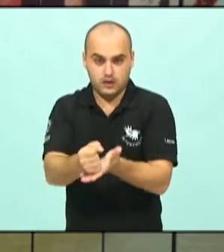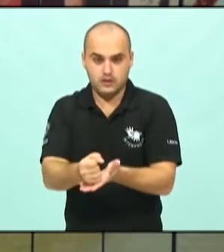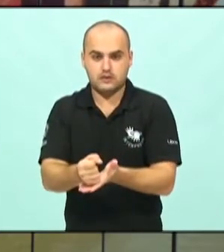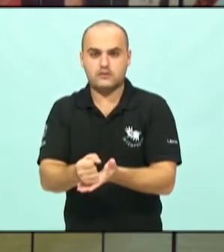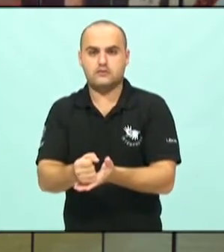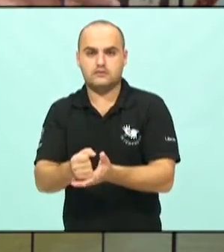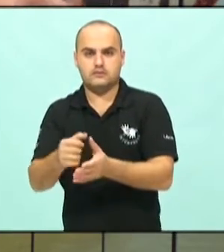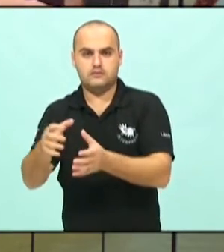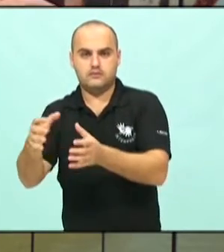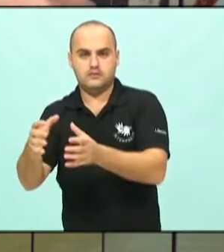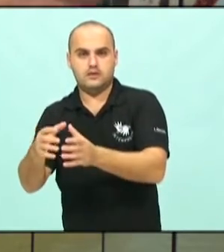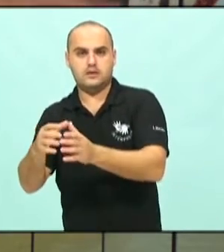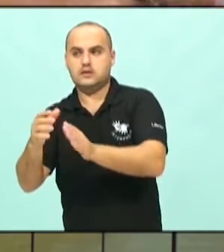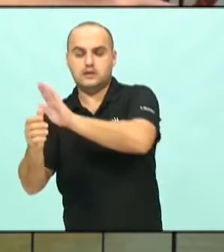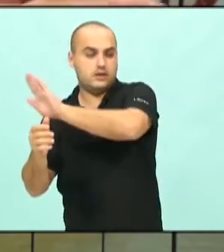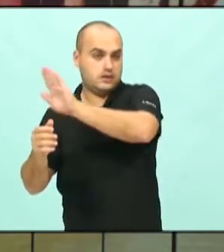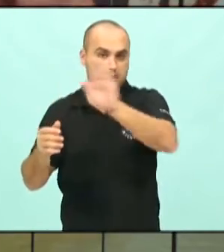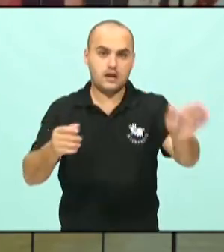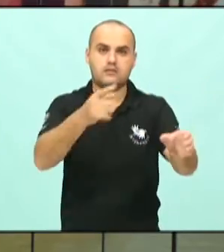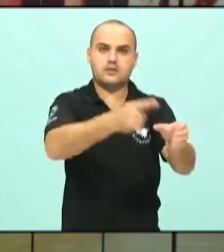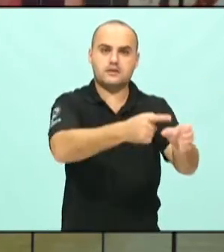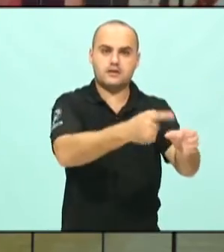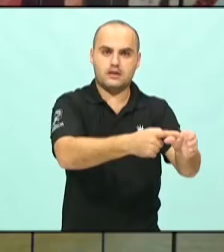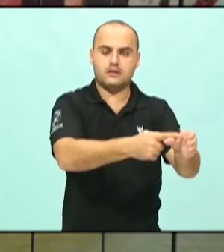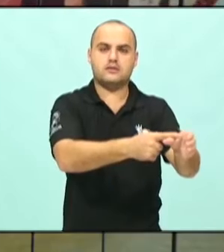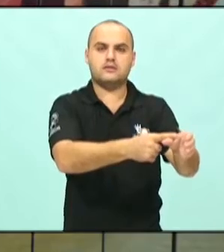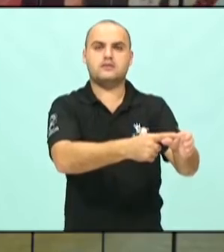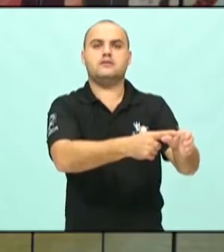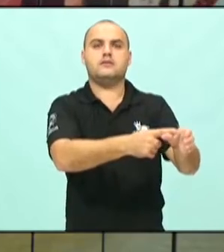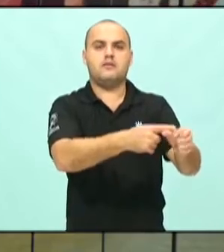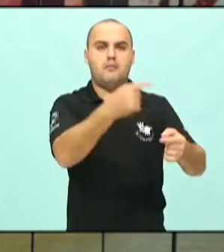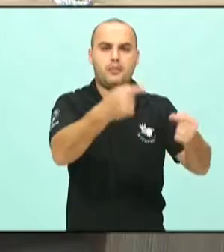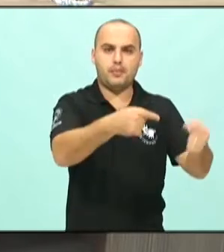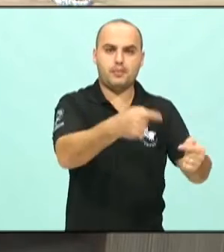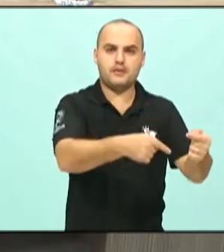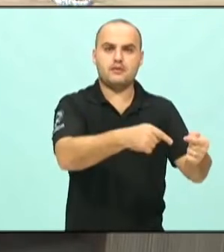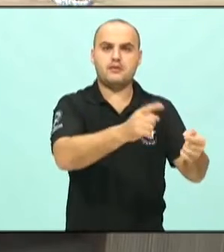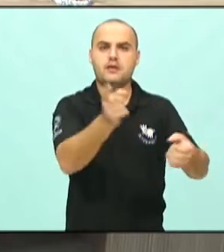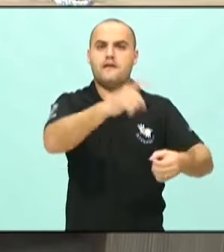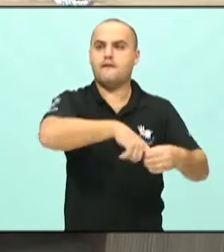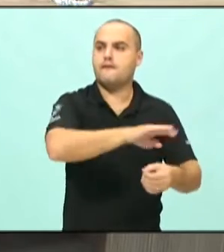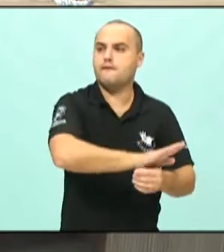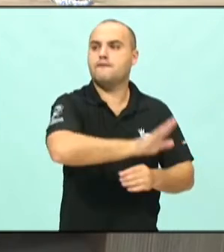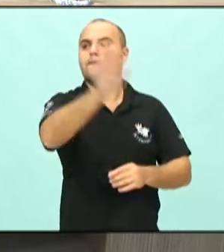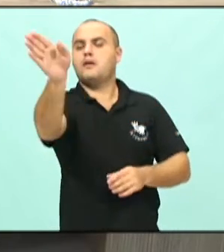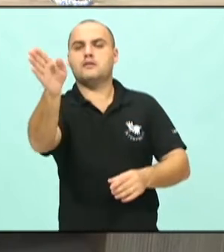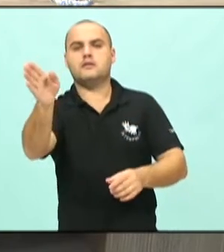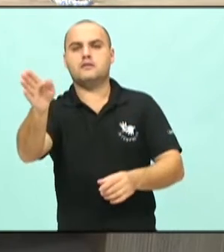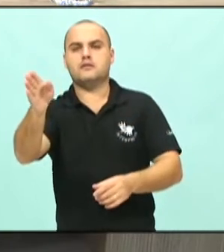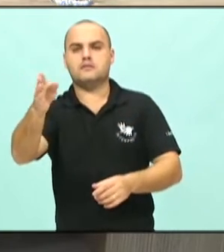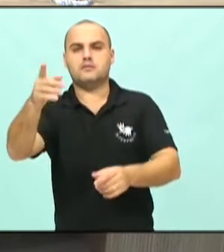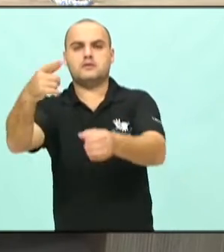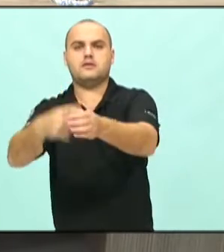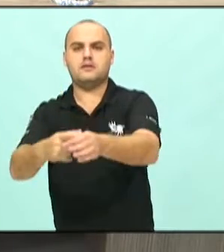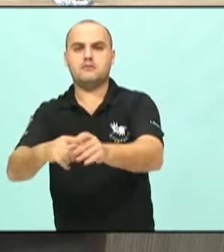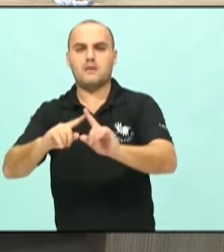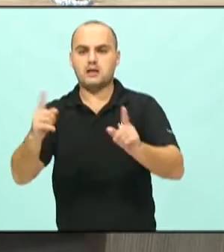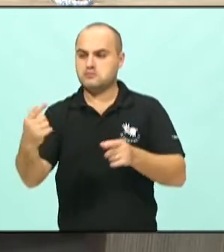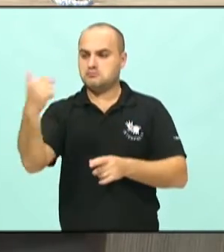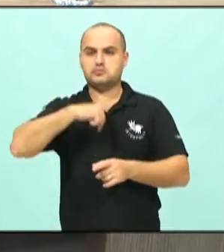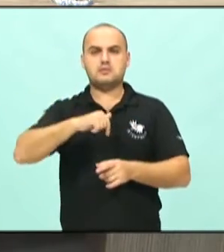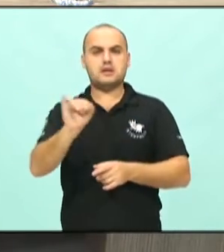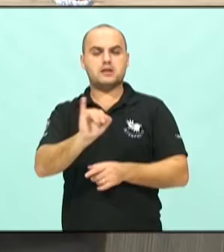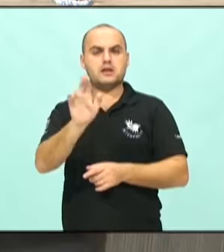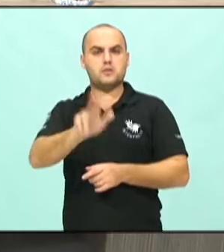vai direto para a cidade sede, compete e volta para a sua cidade de origem e nem conhece a cidade de Itajaí. Então é isso que a gente não